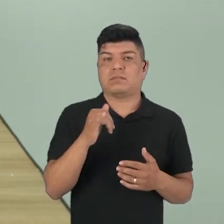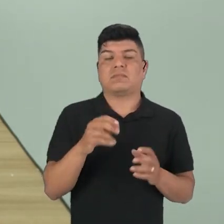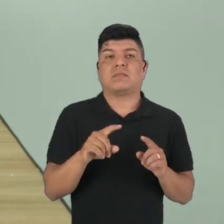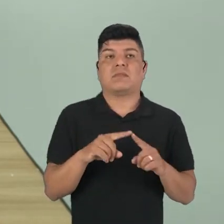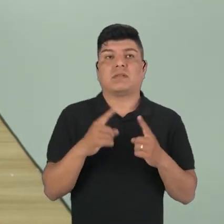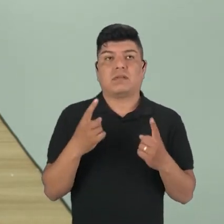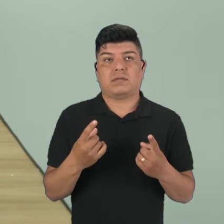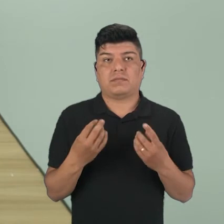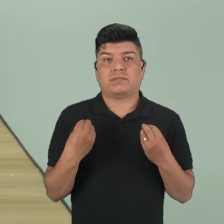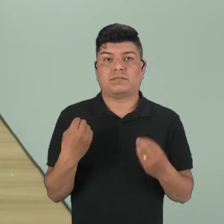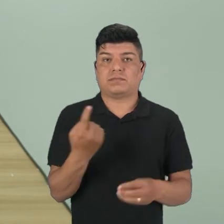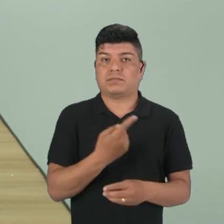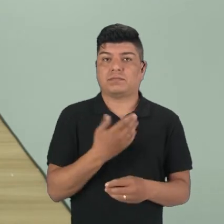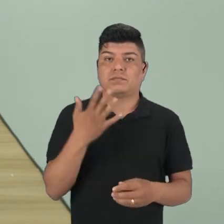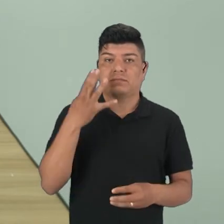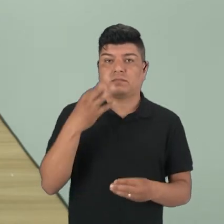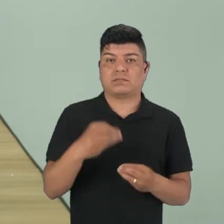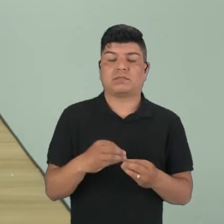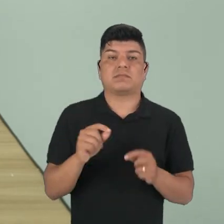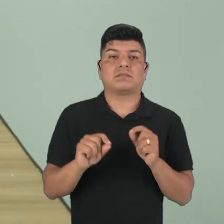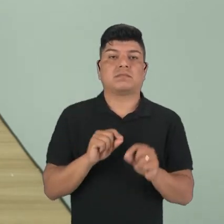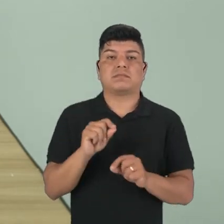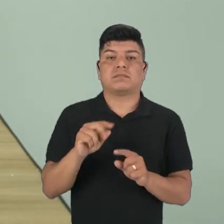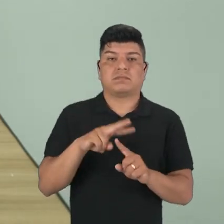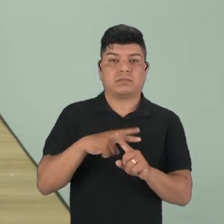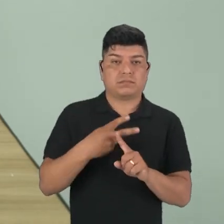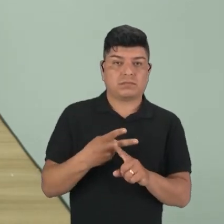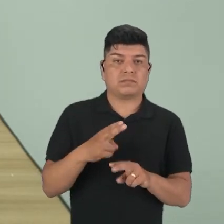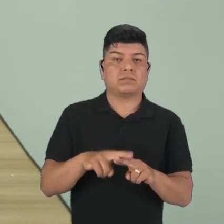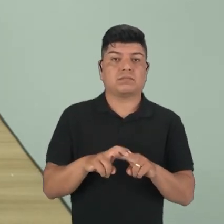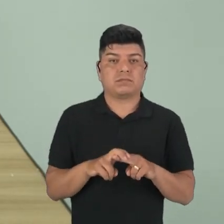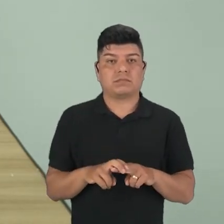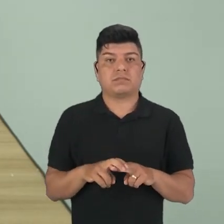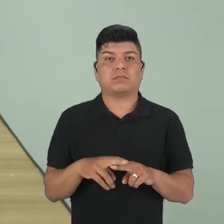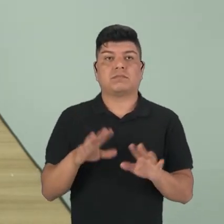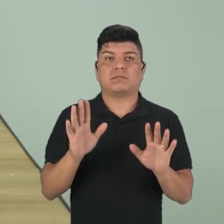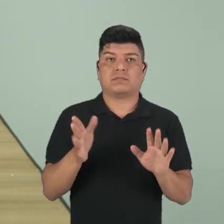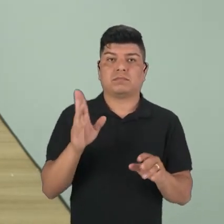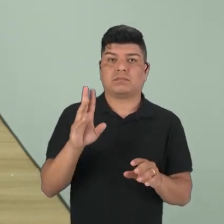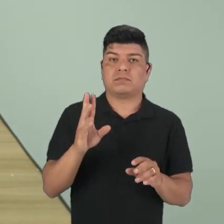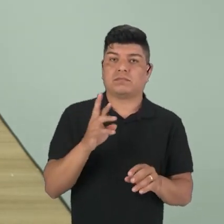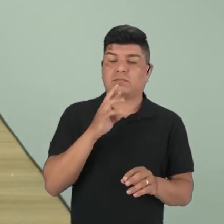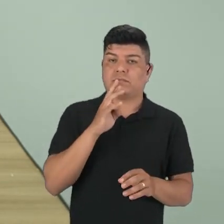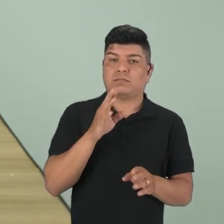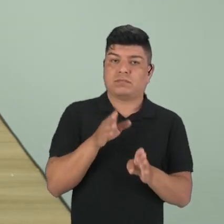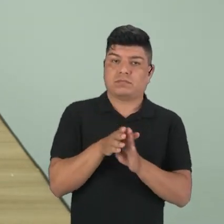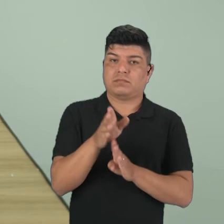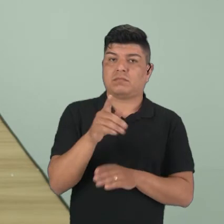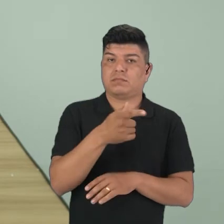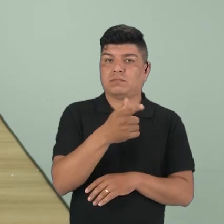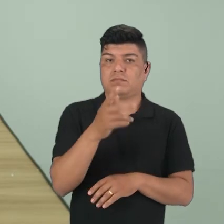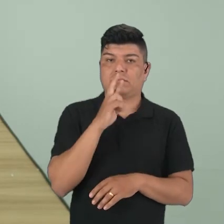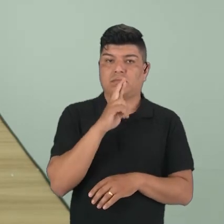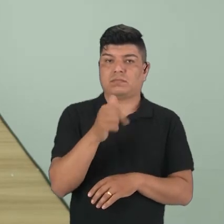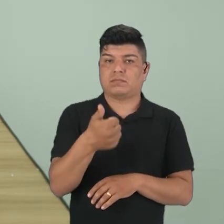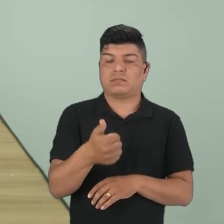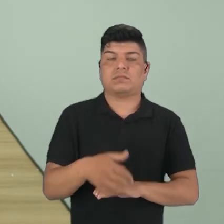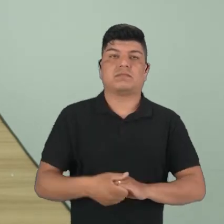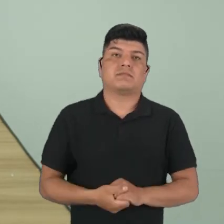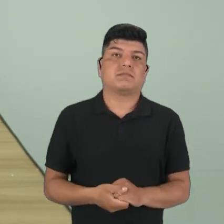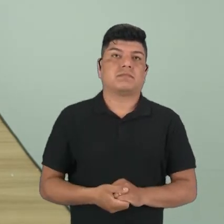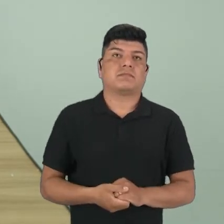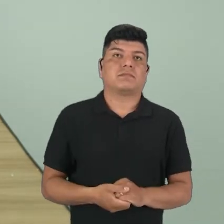Mas como a gente já sabe que é o dobro, né? Eu já estou te dando aí o spoiler da resposta,